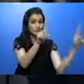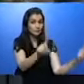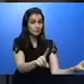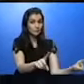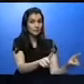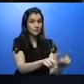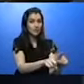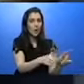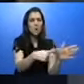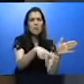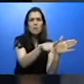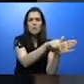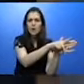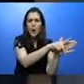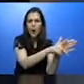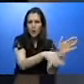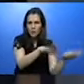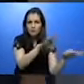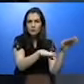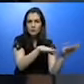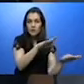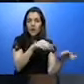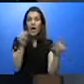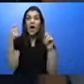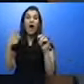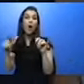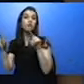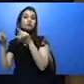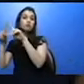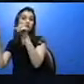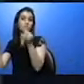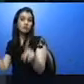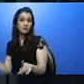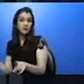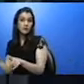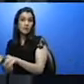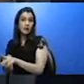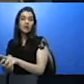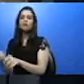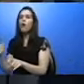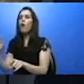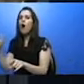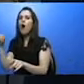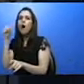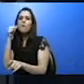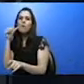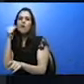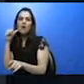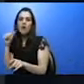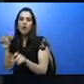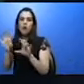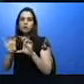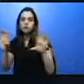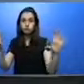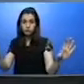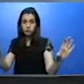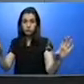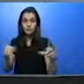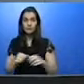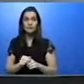características próprias, né? Com uma expressão no olhar, uma expressão suave, uma